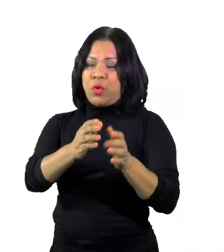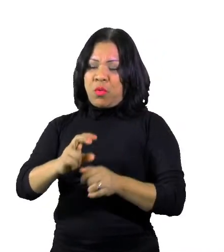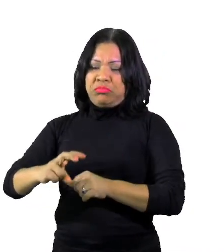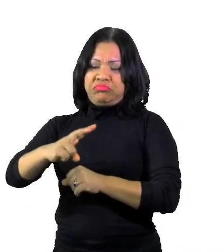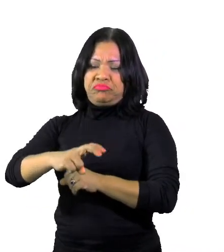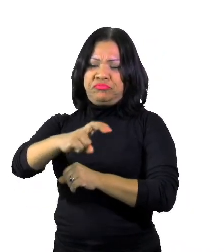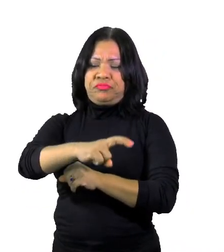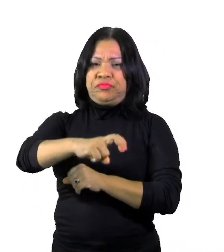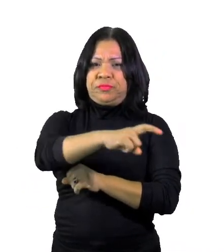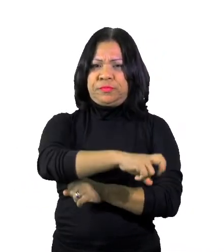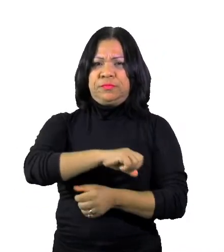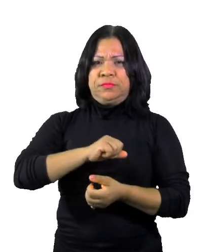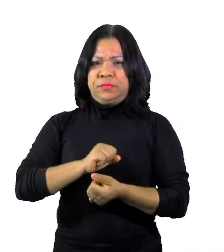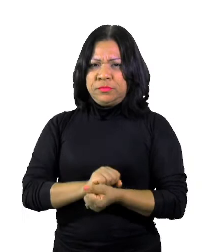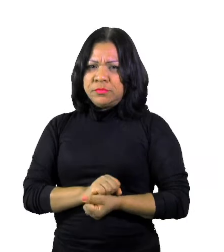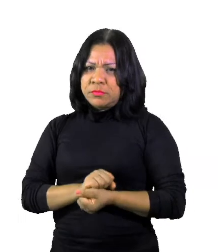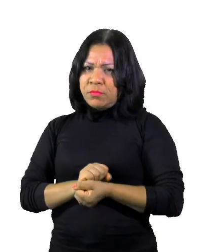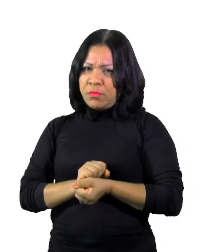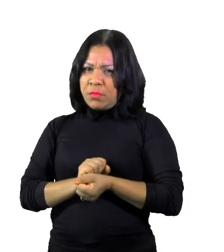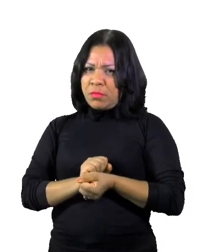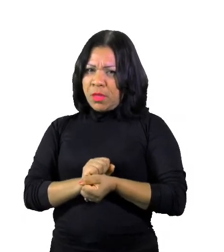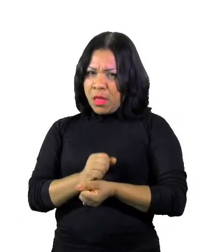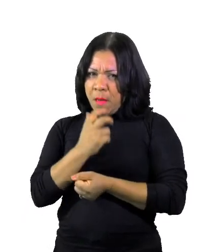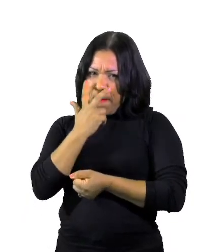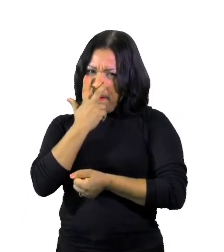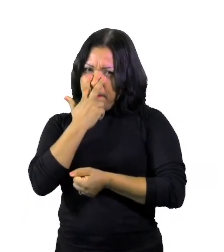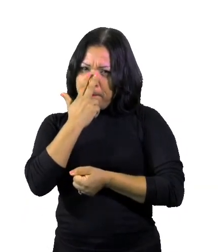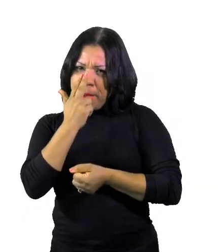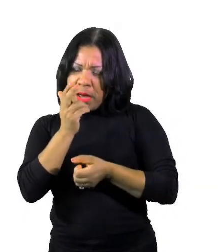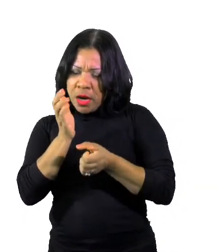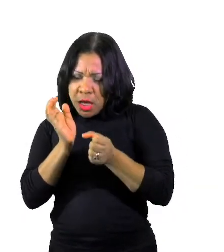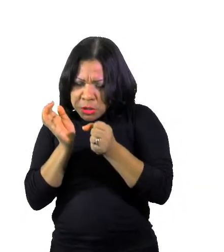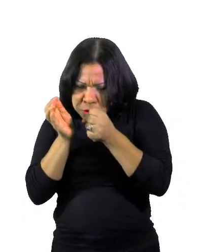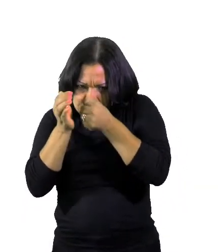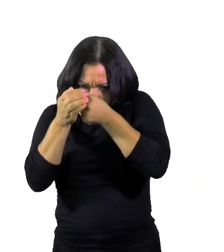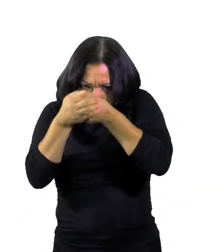mesmos poderes de invisibilidade de um guerreiro ninja.